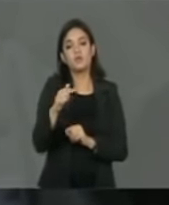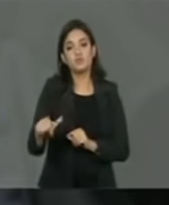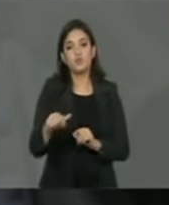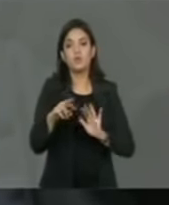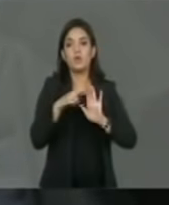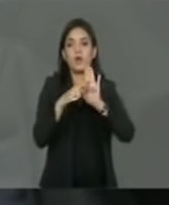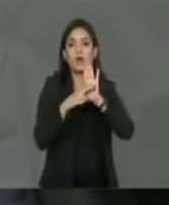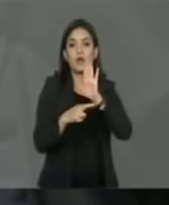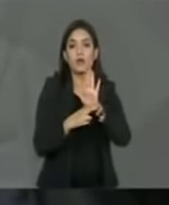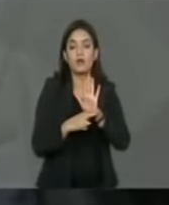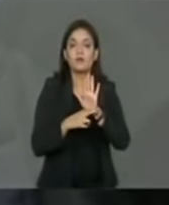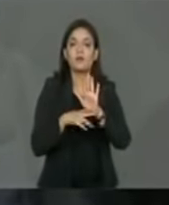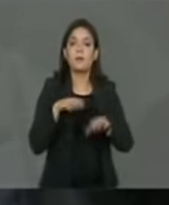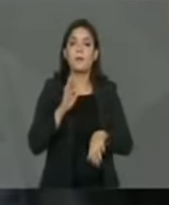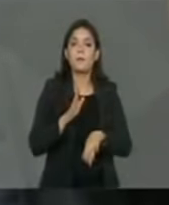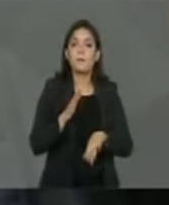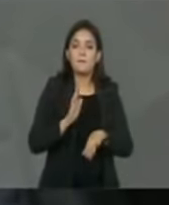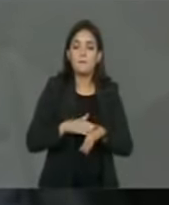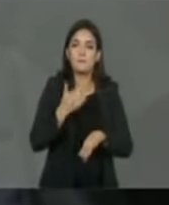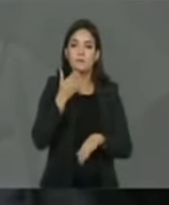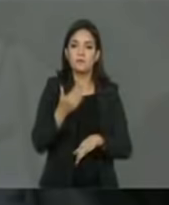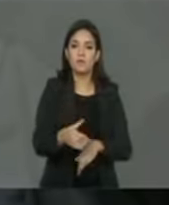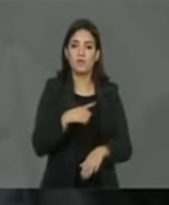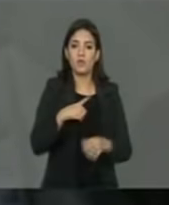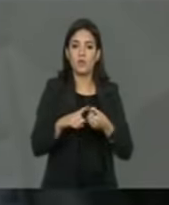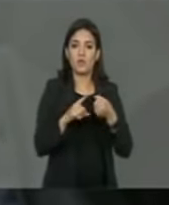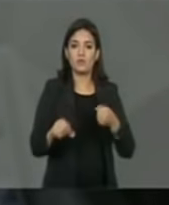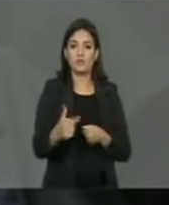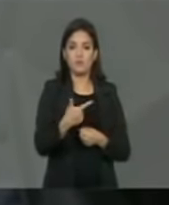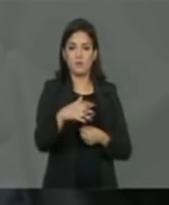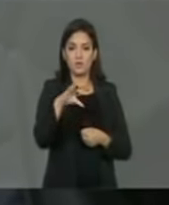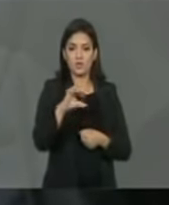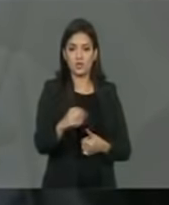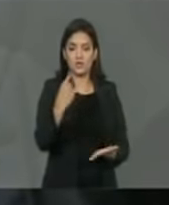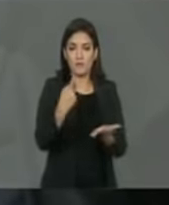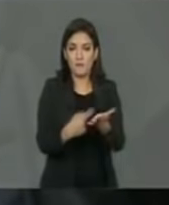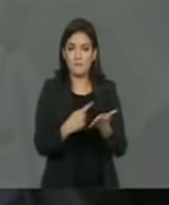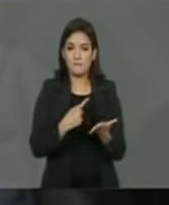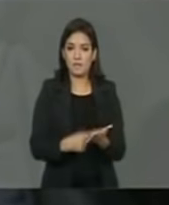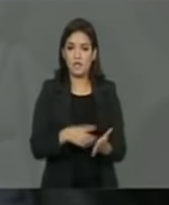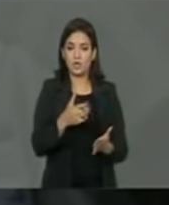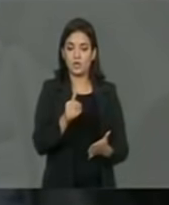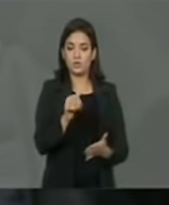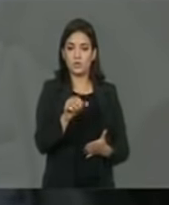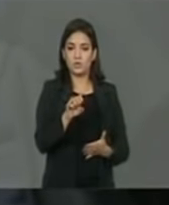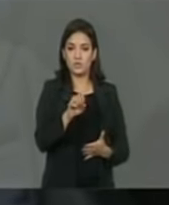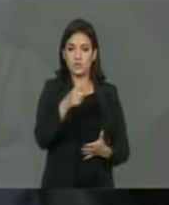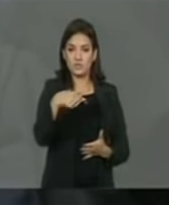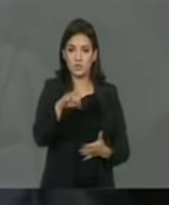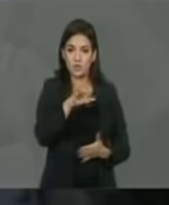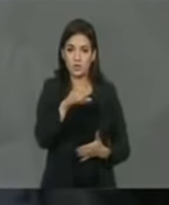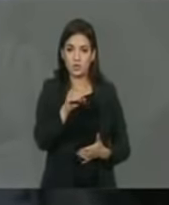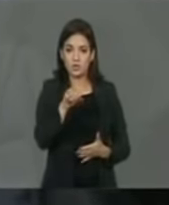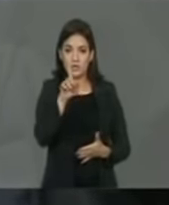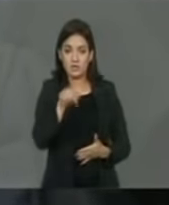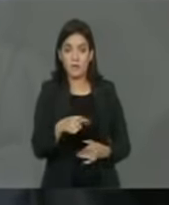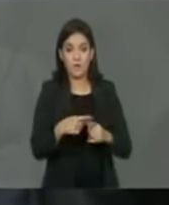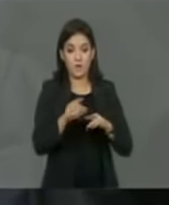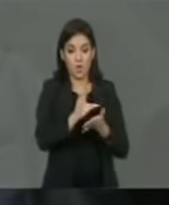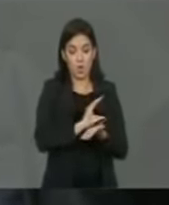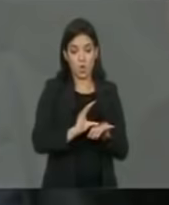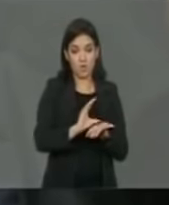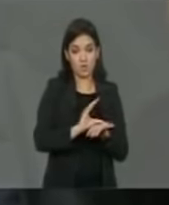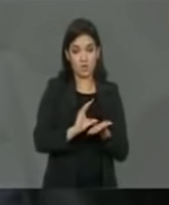norma mais favorável consagrado no artigo 29 do pacto de são josé da costa rica pois a construção do brasil ao